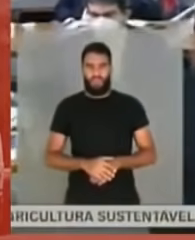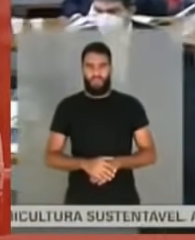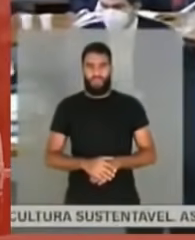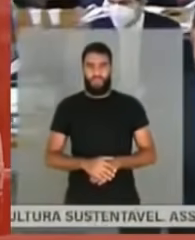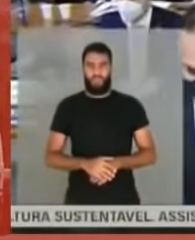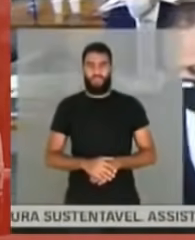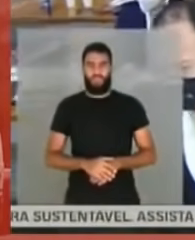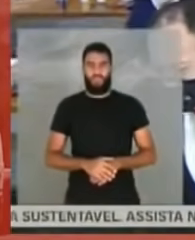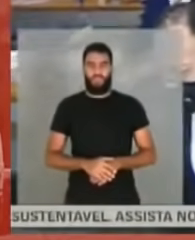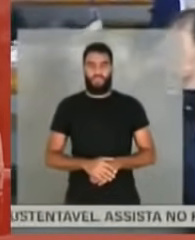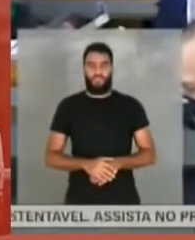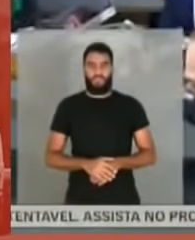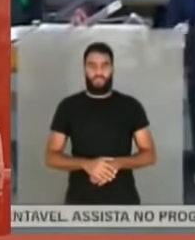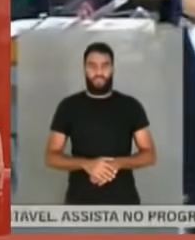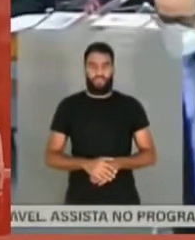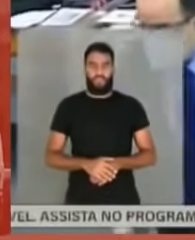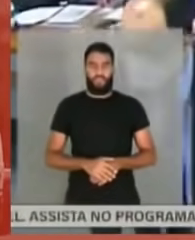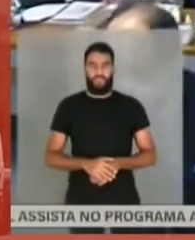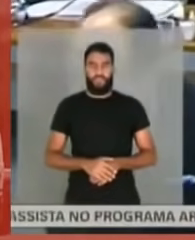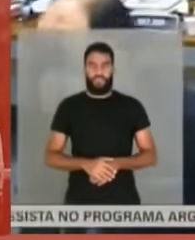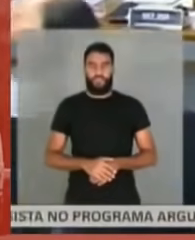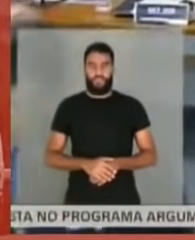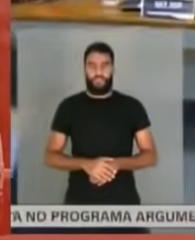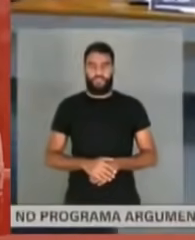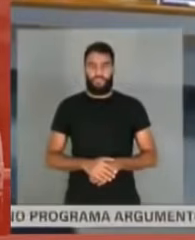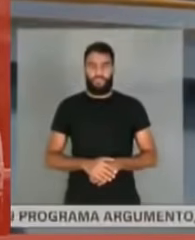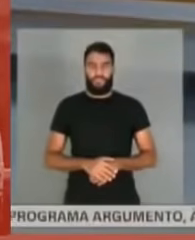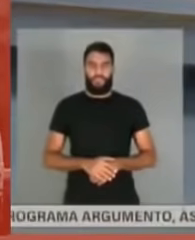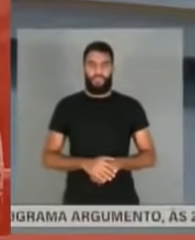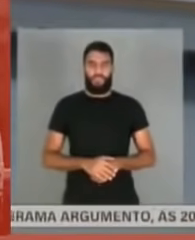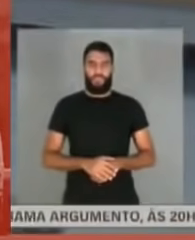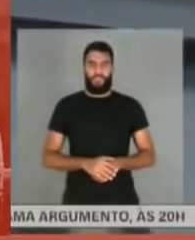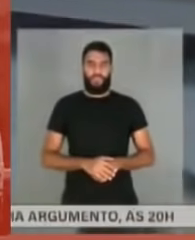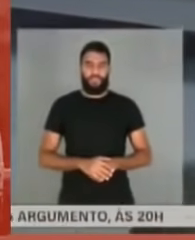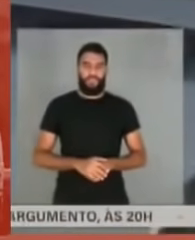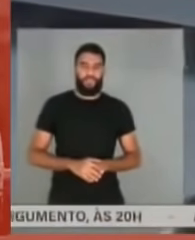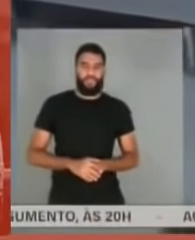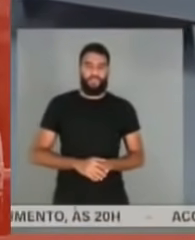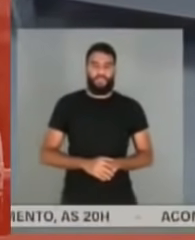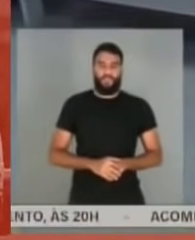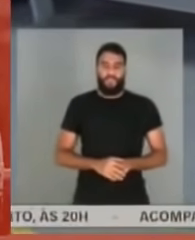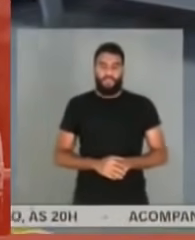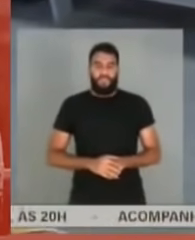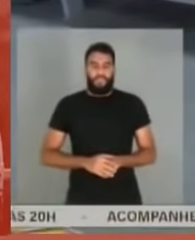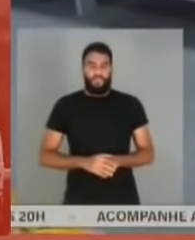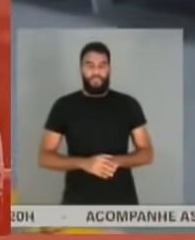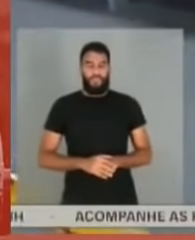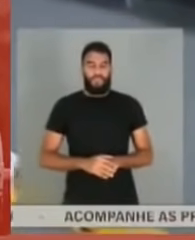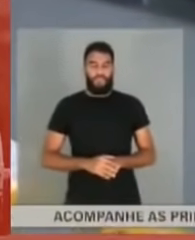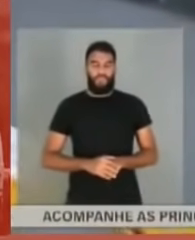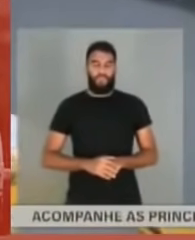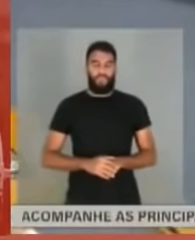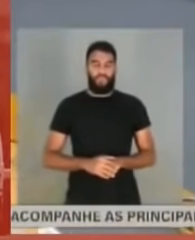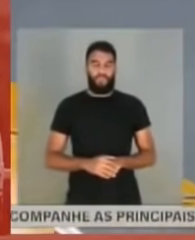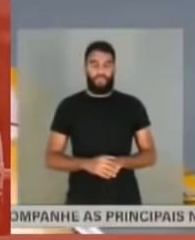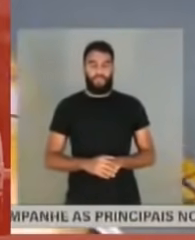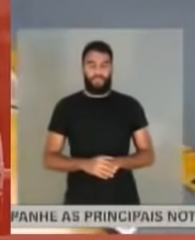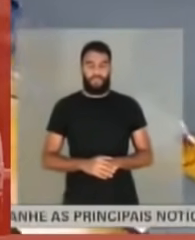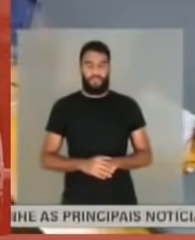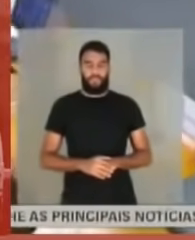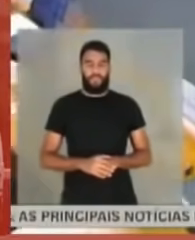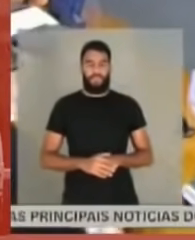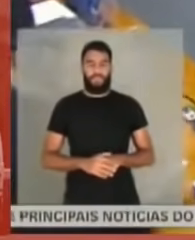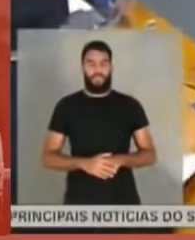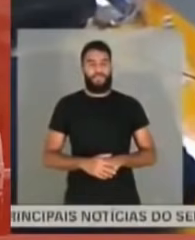os militares. A gente ainda não entende o reverendo de que lado ele está, né? Se a ponte ali é por meio militar, você citou que ele foi